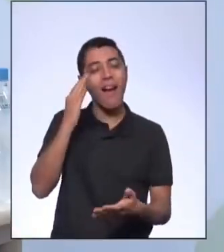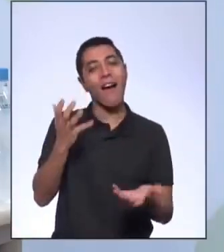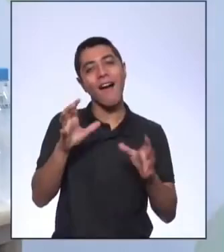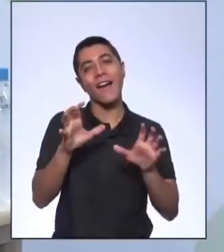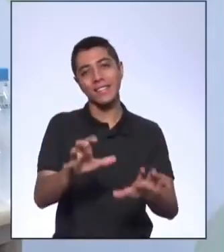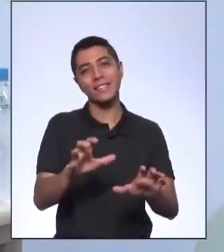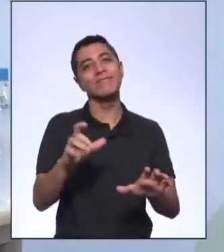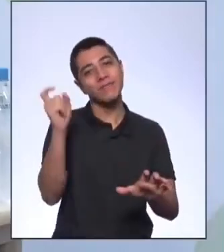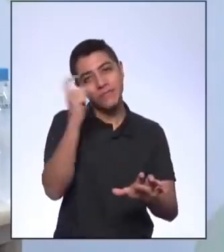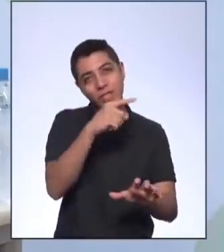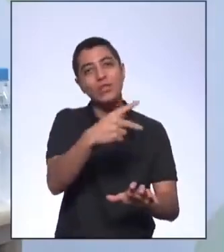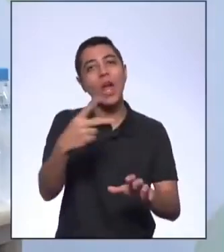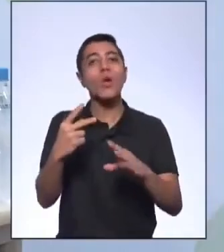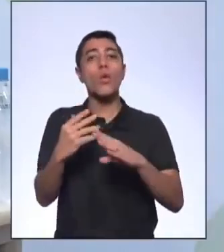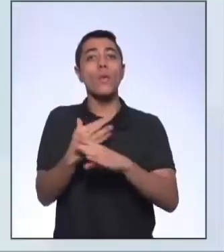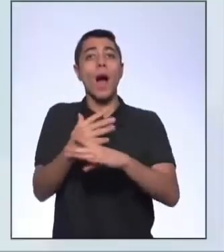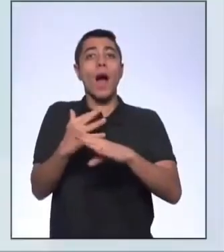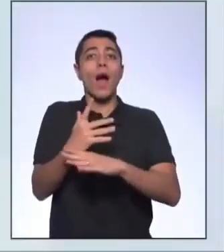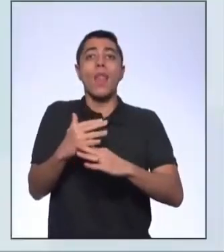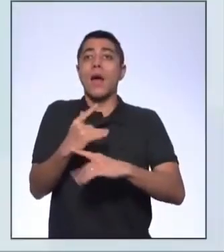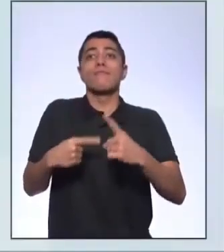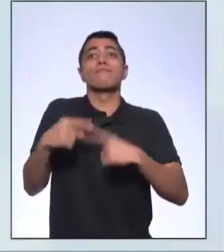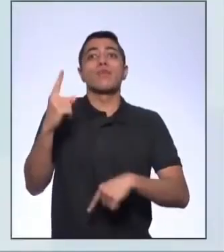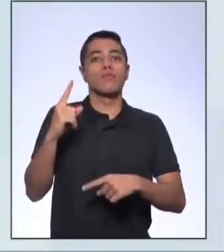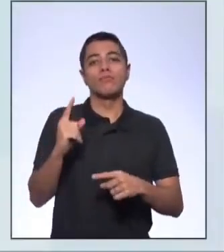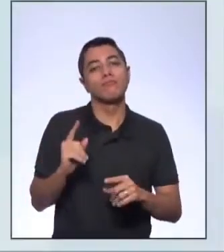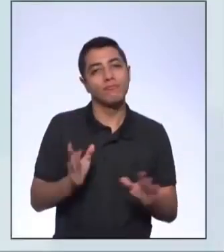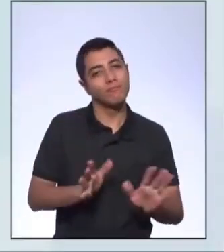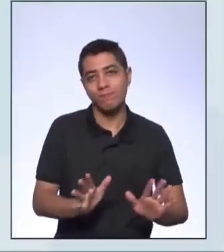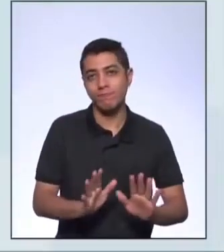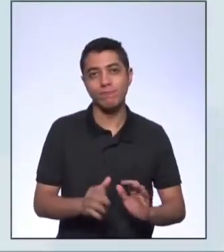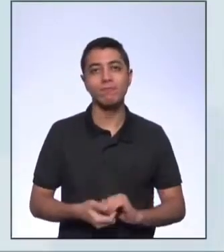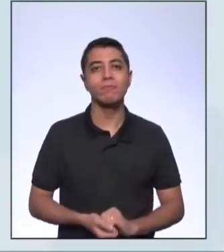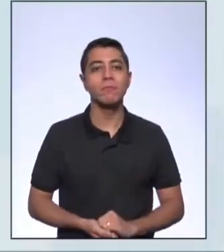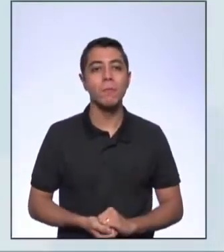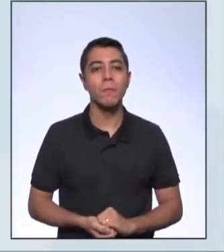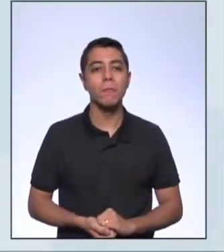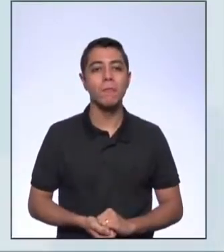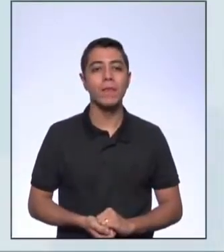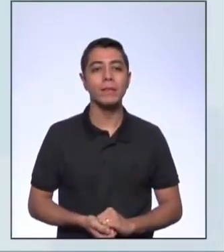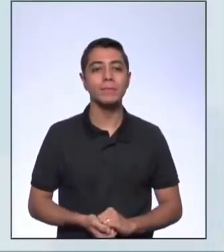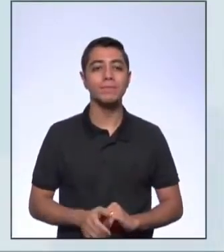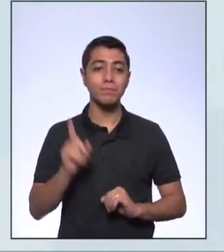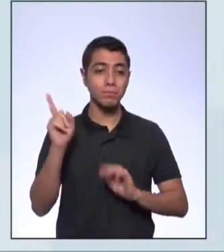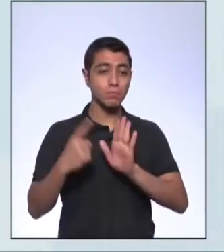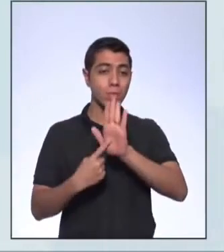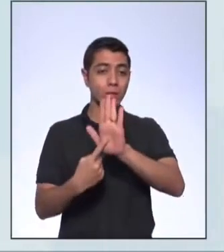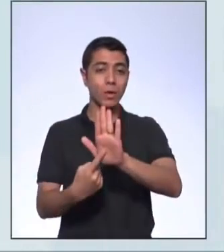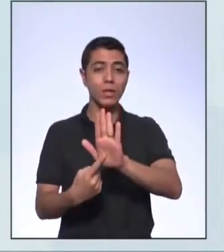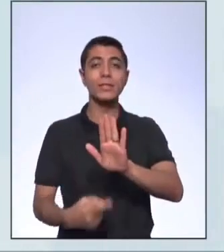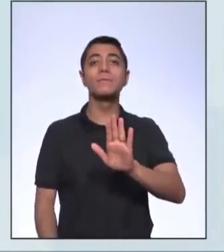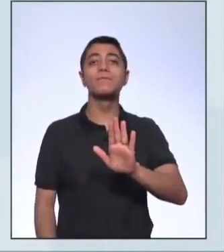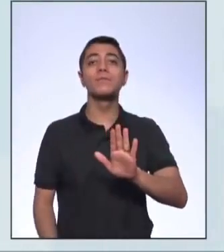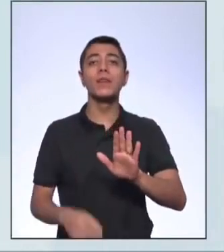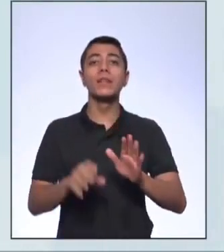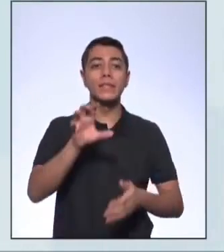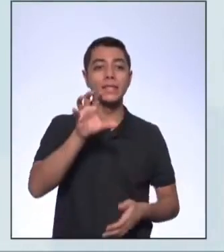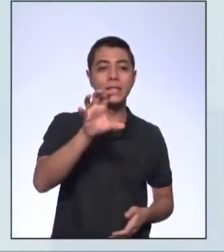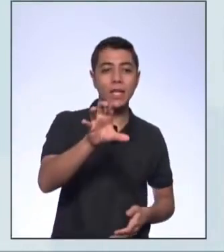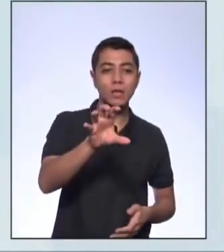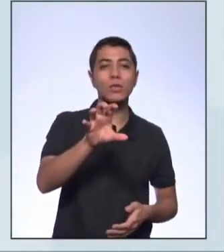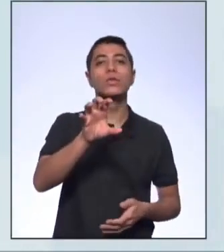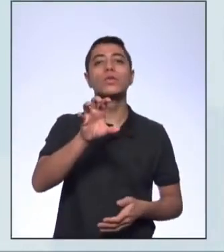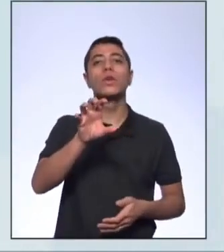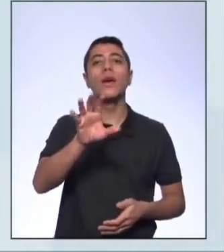então no item a nós temos o centro sub-regional a que ele é constituído e ela por 85 agora por